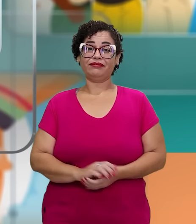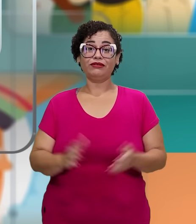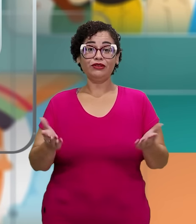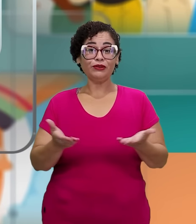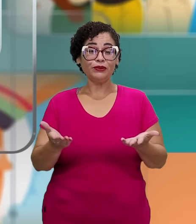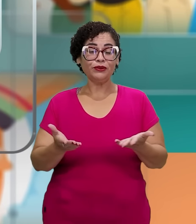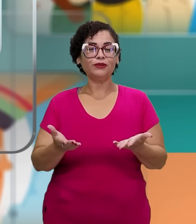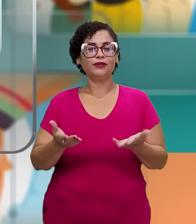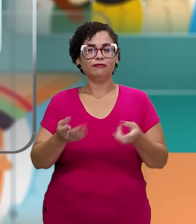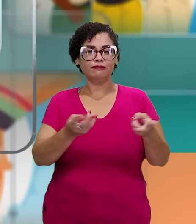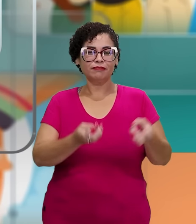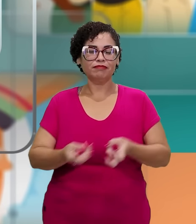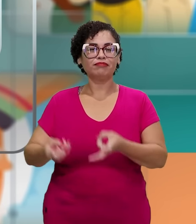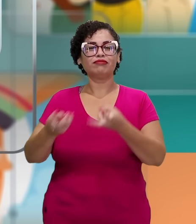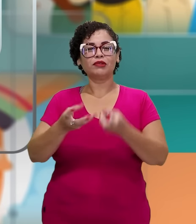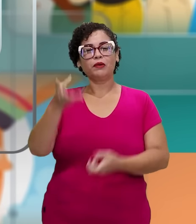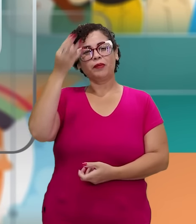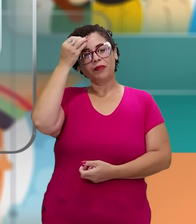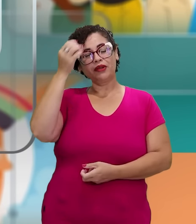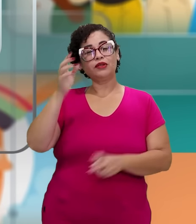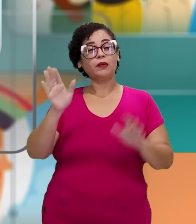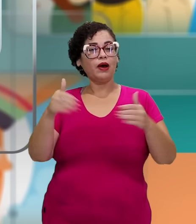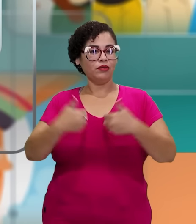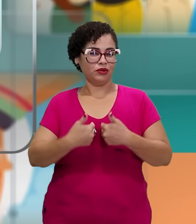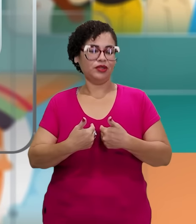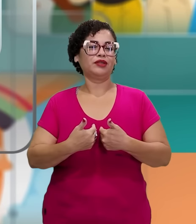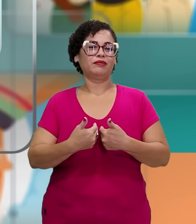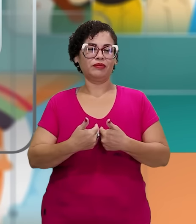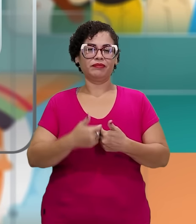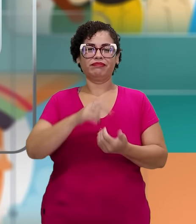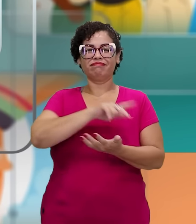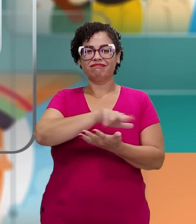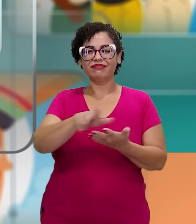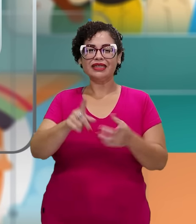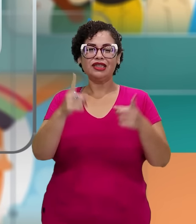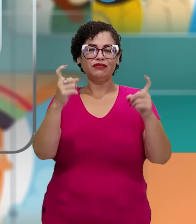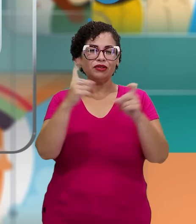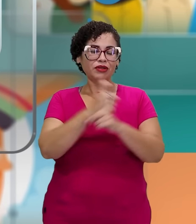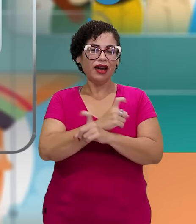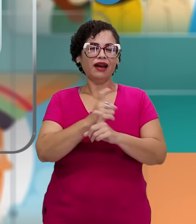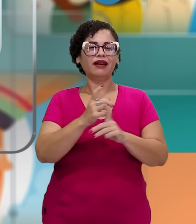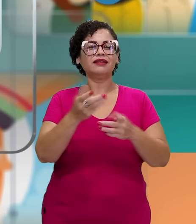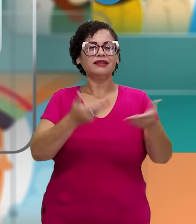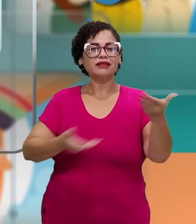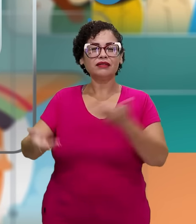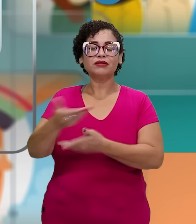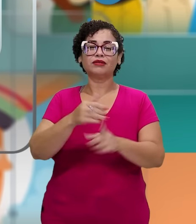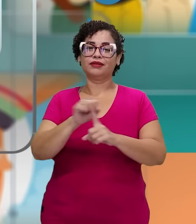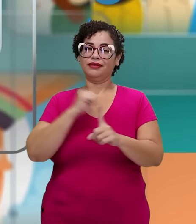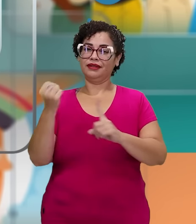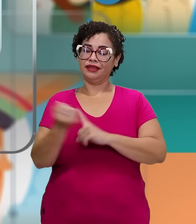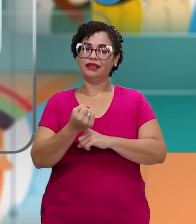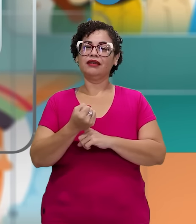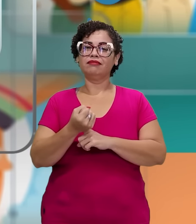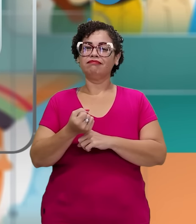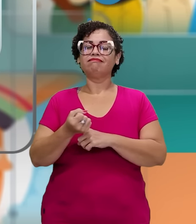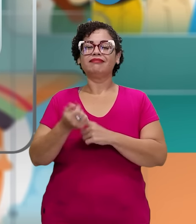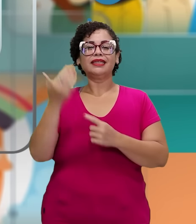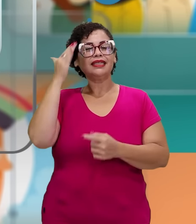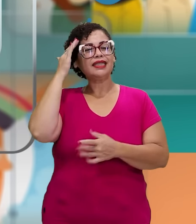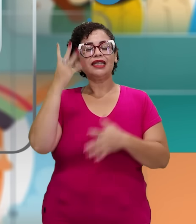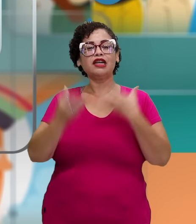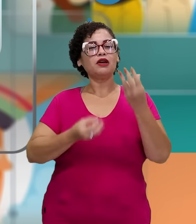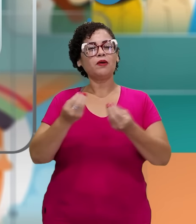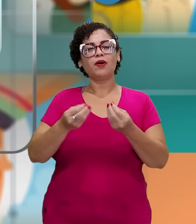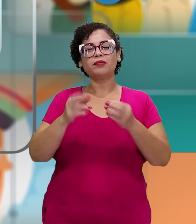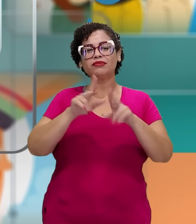hoje Vamos explorar a compreensão do autismo e suas dificuldades de interação social buscando entender suas